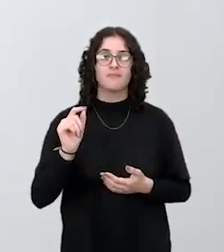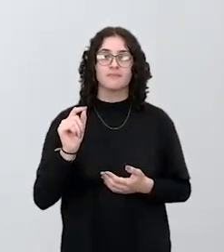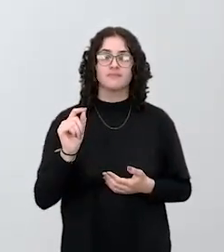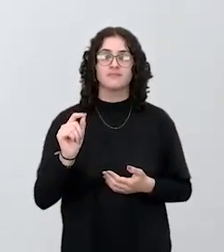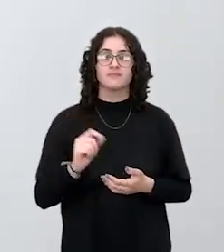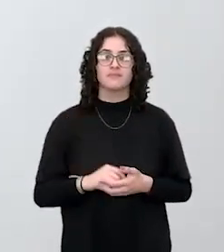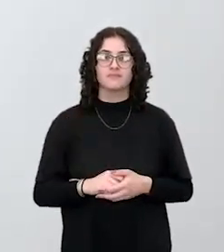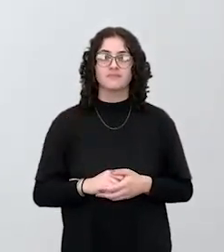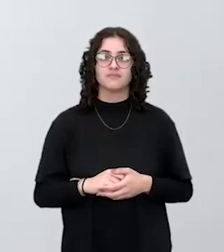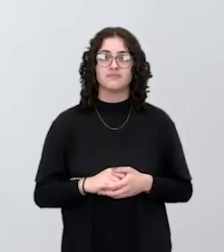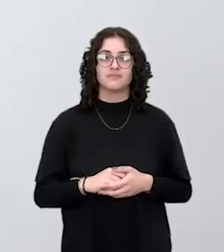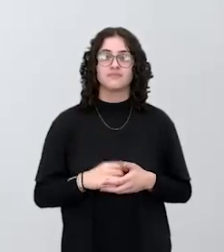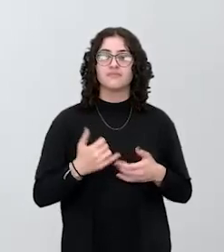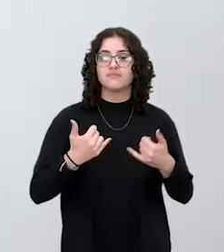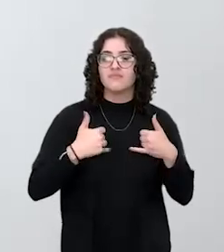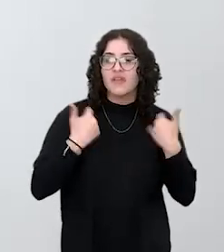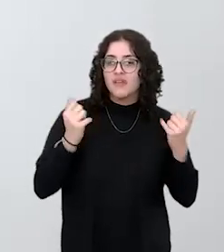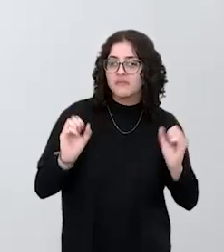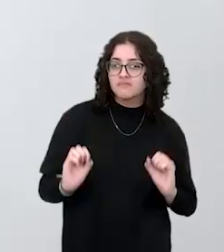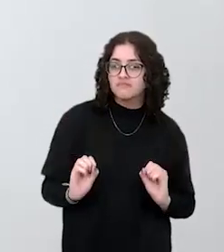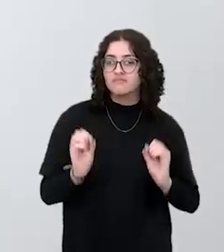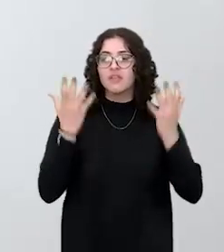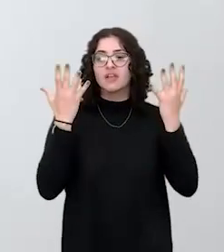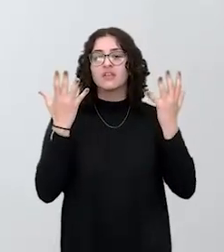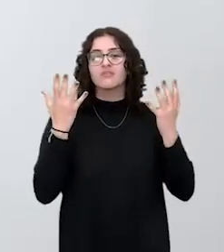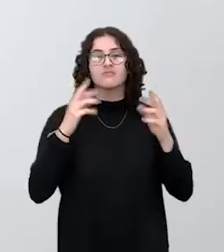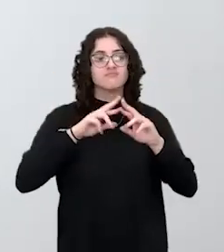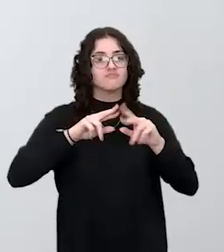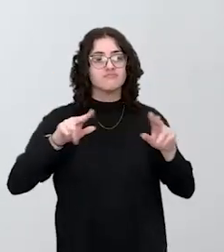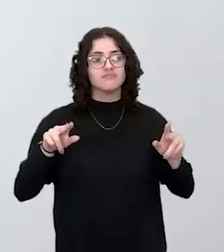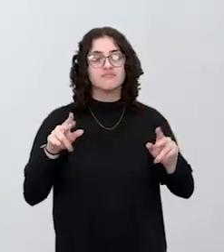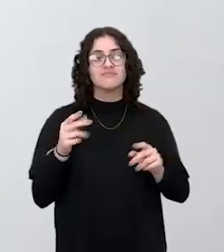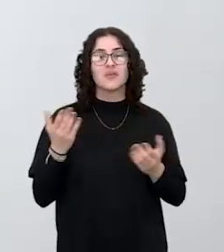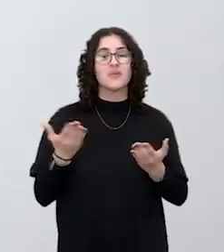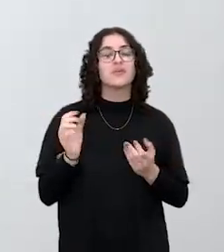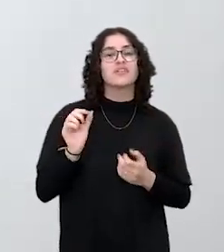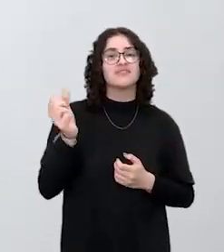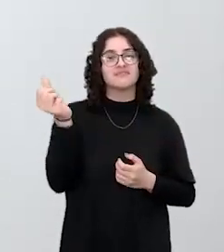sobre festivais, festa, cultura, sextou.